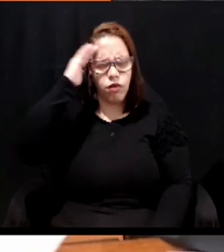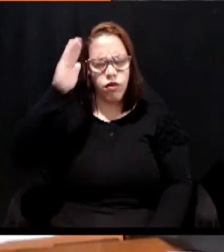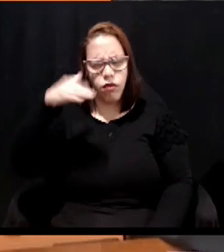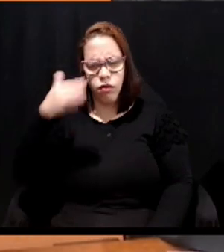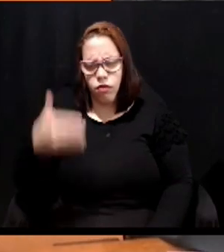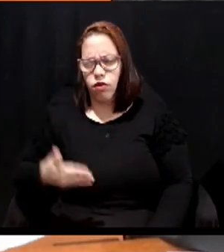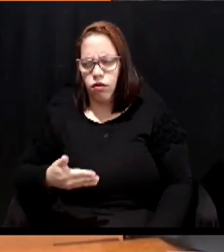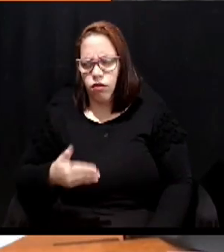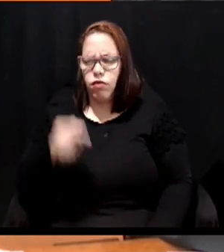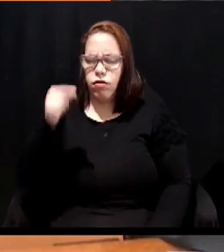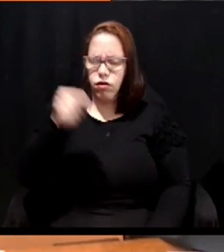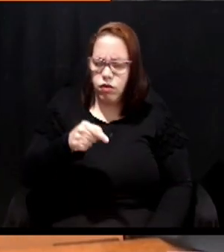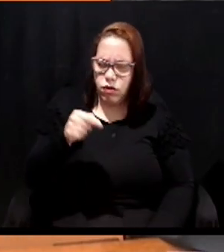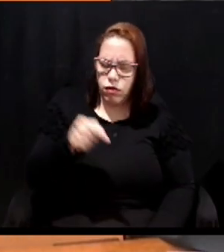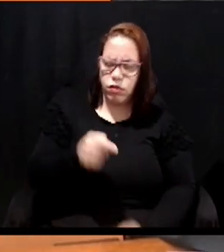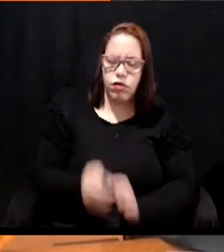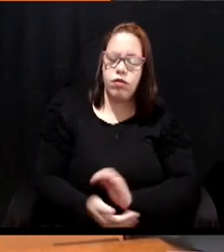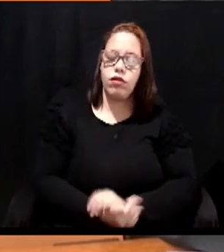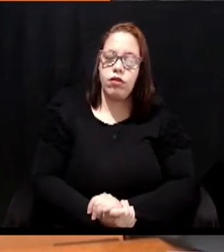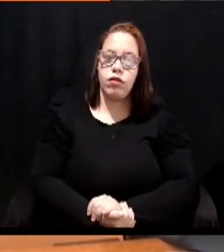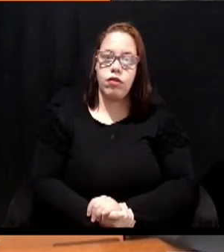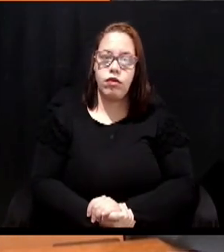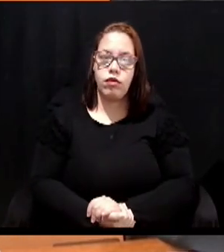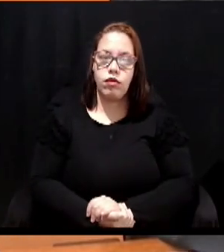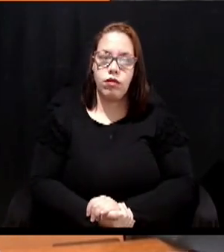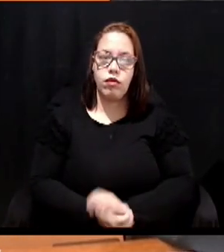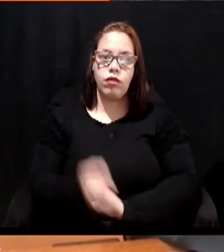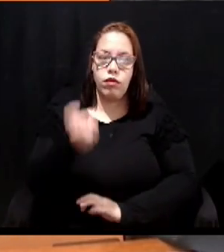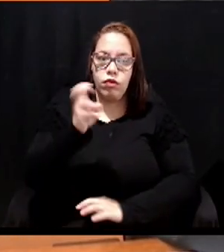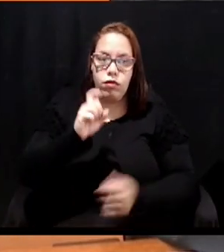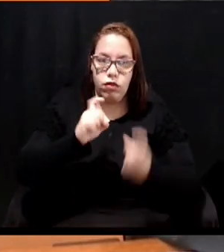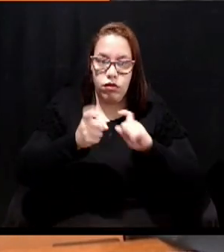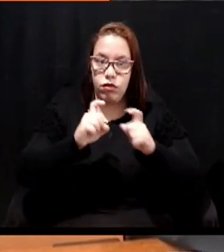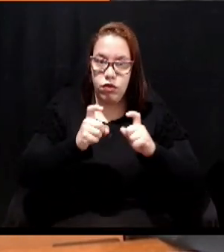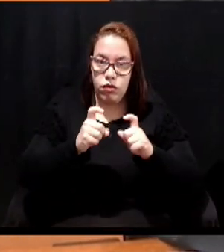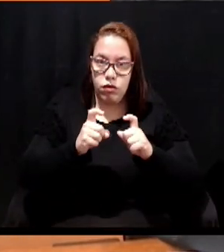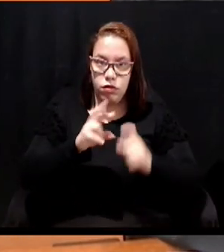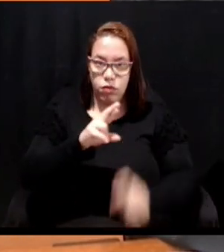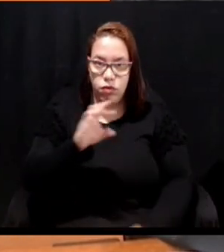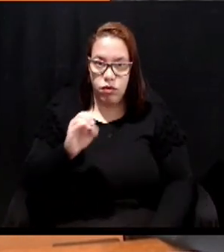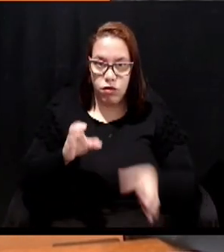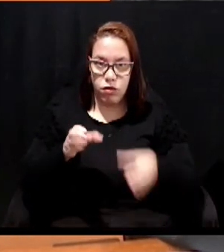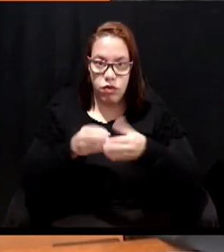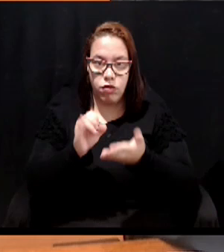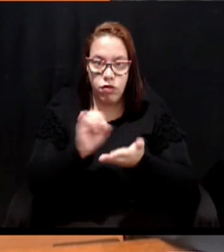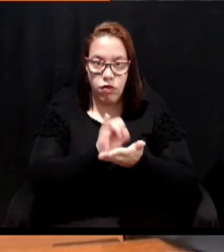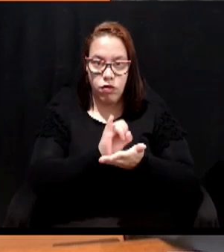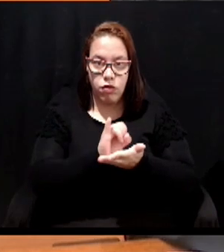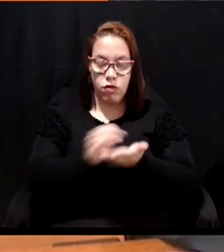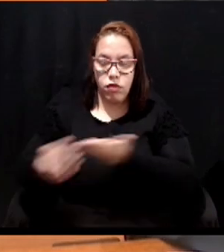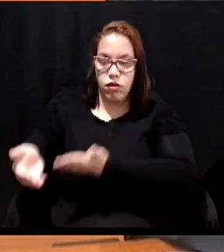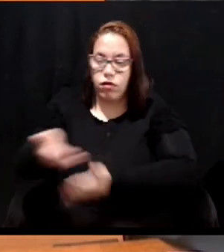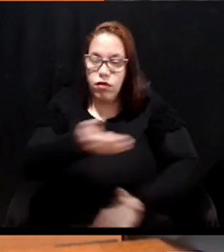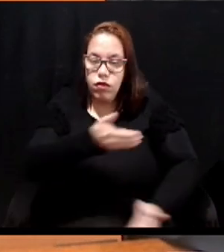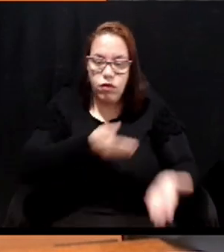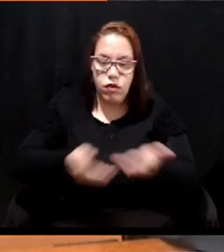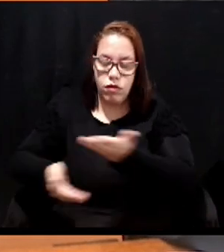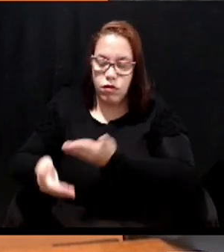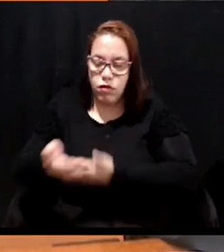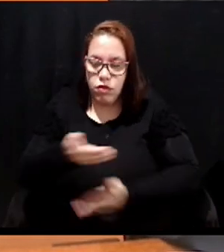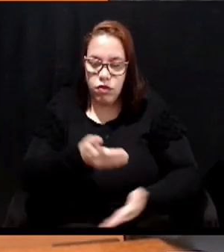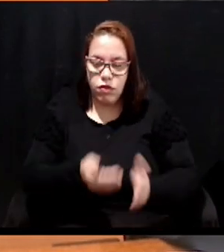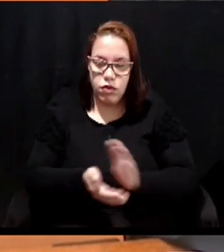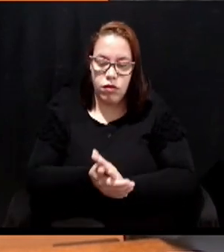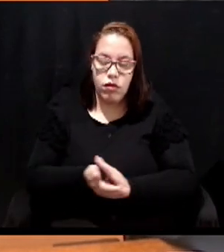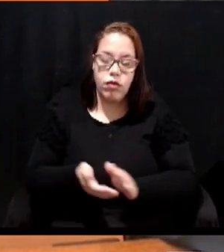estar aqui na 5ª reunião ordinária da Comissão de Relações Internacionais e dessa